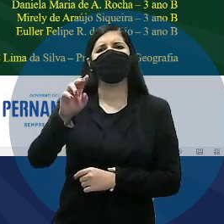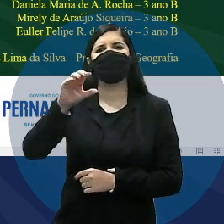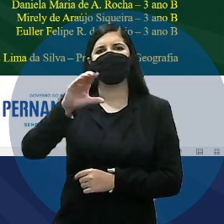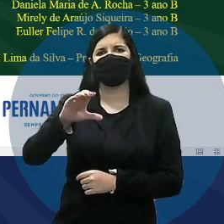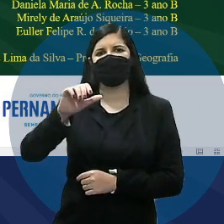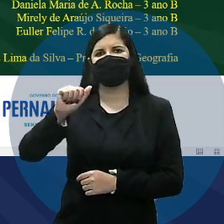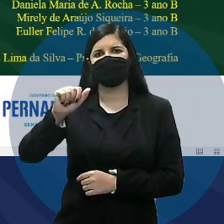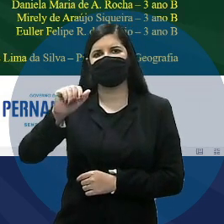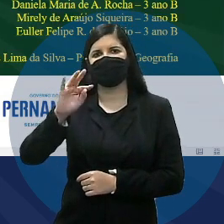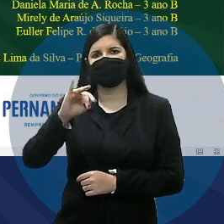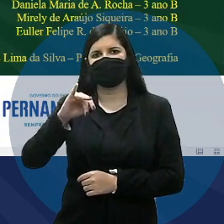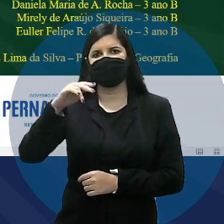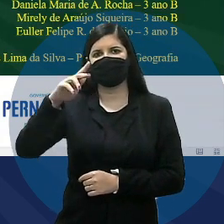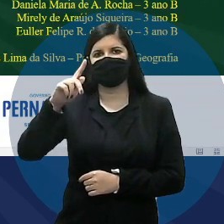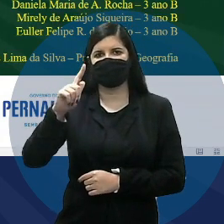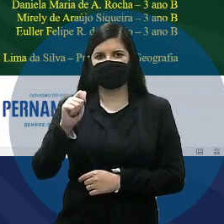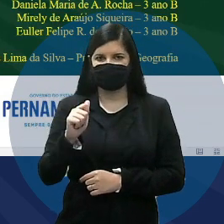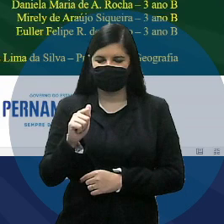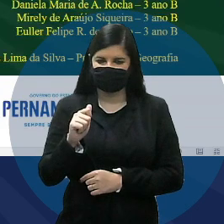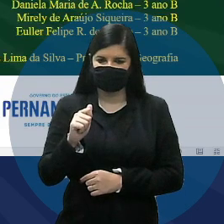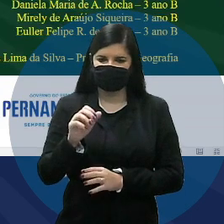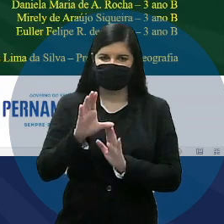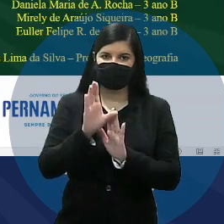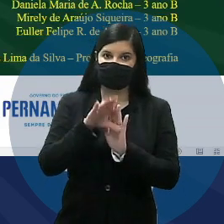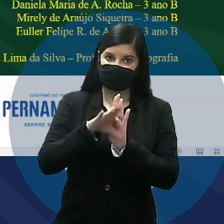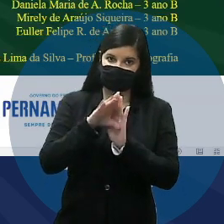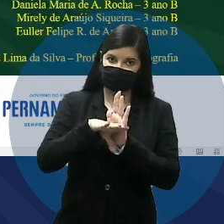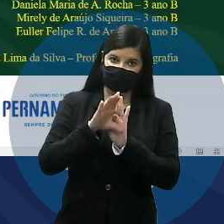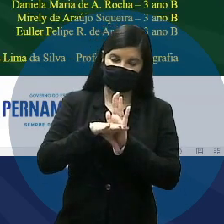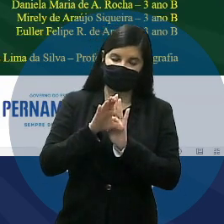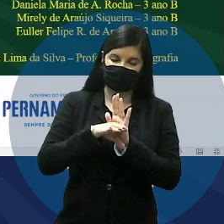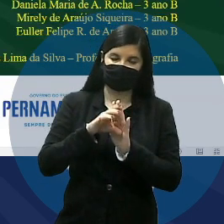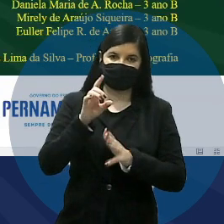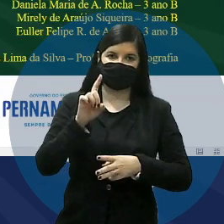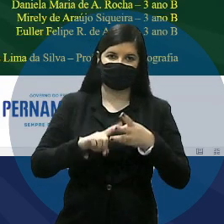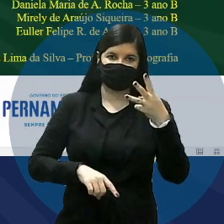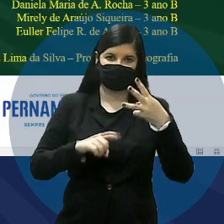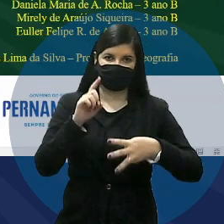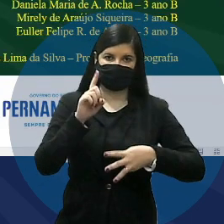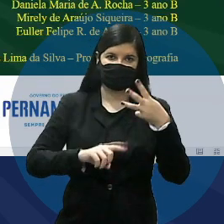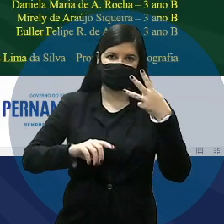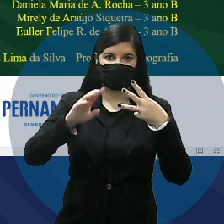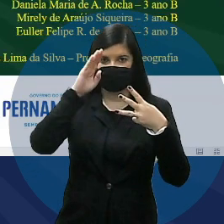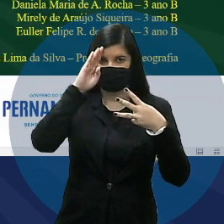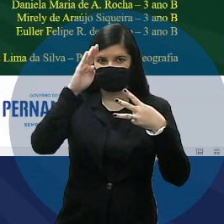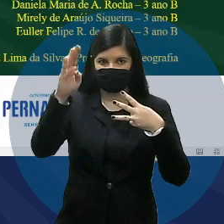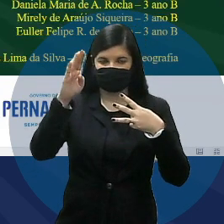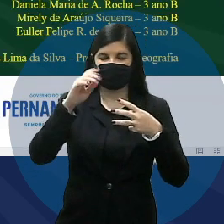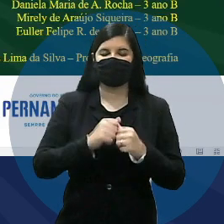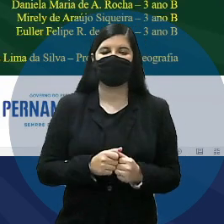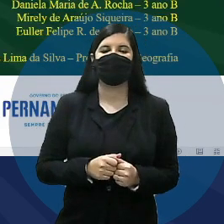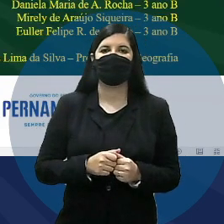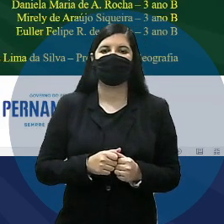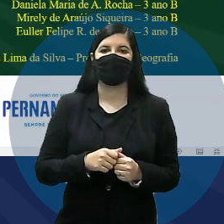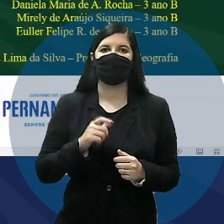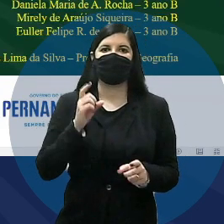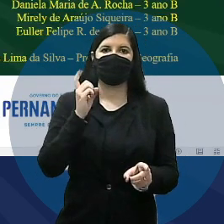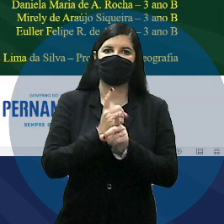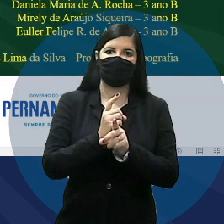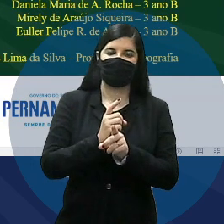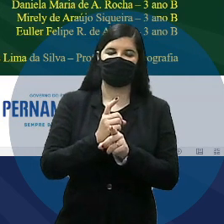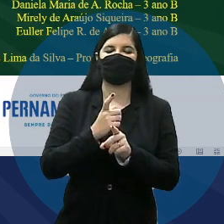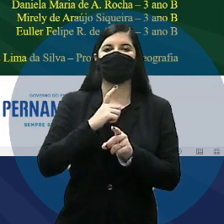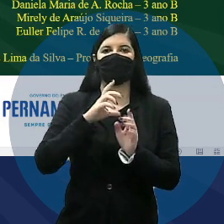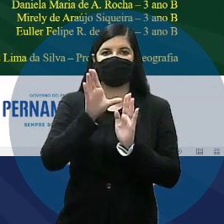Quanto à abordagem conceitual, foram 3 os principais, entretanto, desses diversos outros